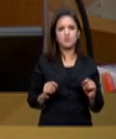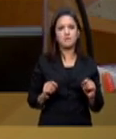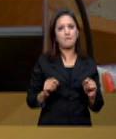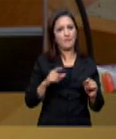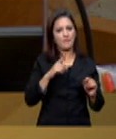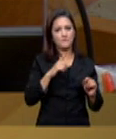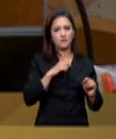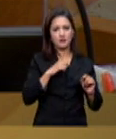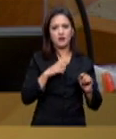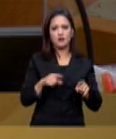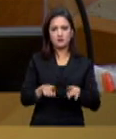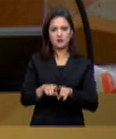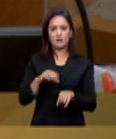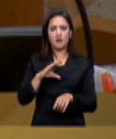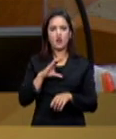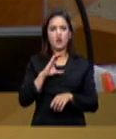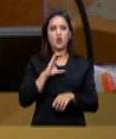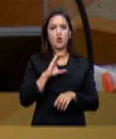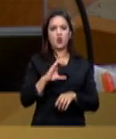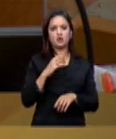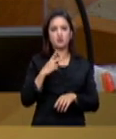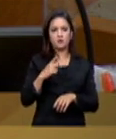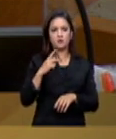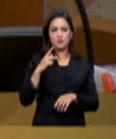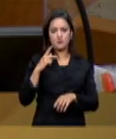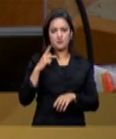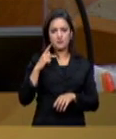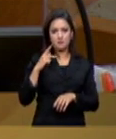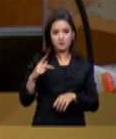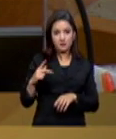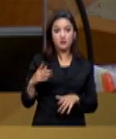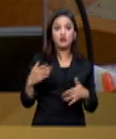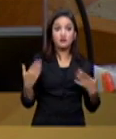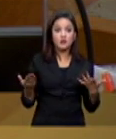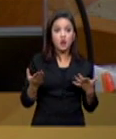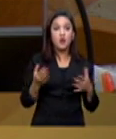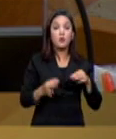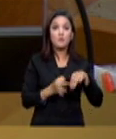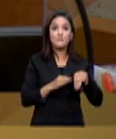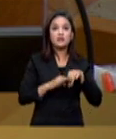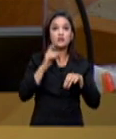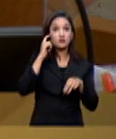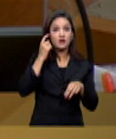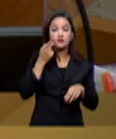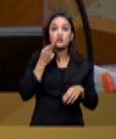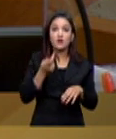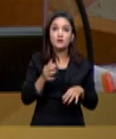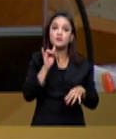Penal. O ministro Cássio, inclusive, trouxe observações de projetos que tramitam